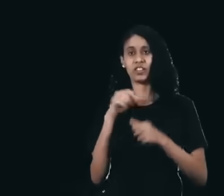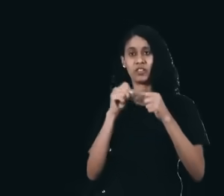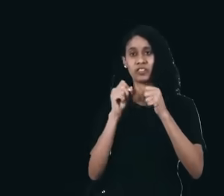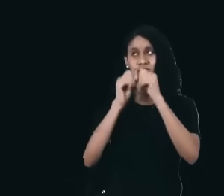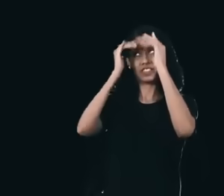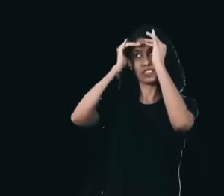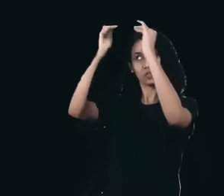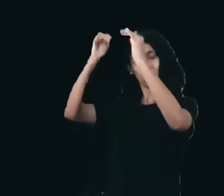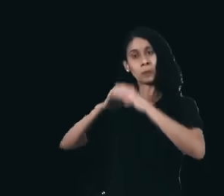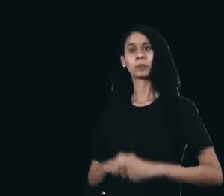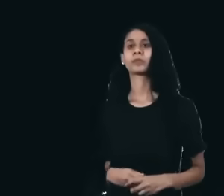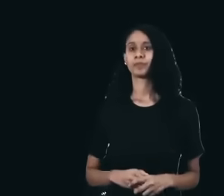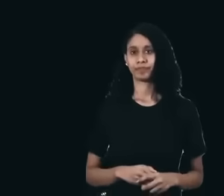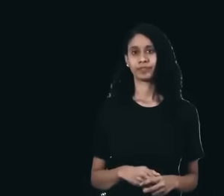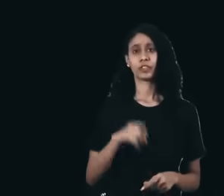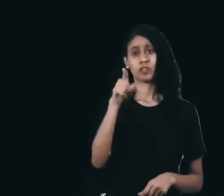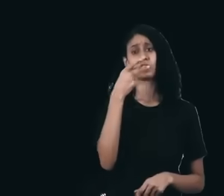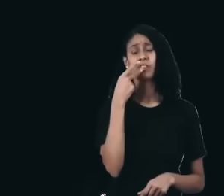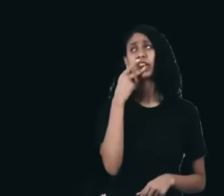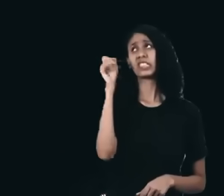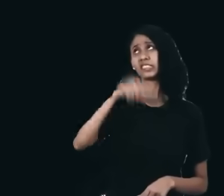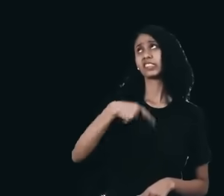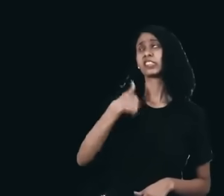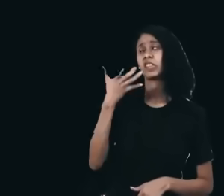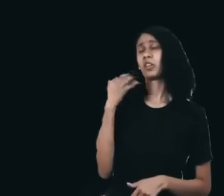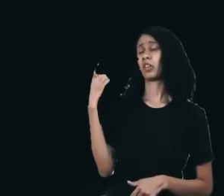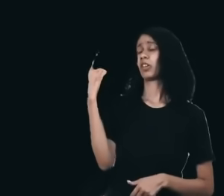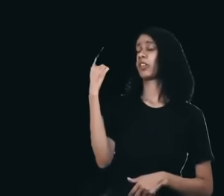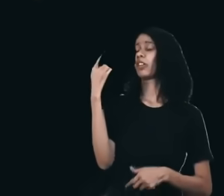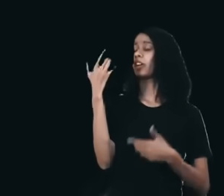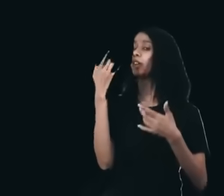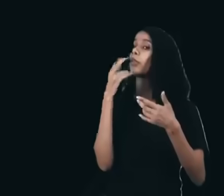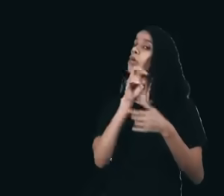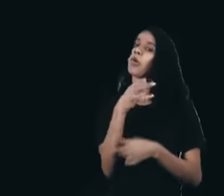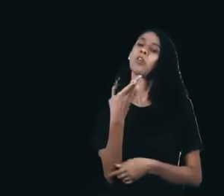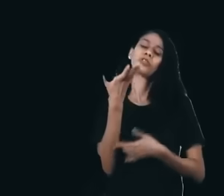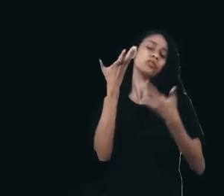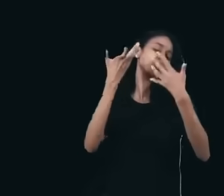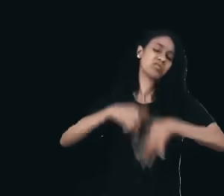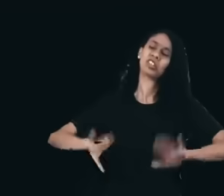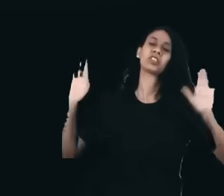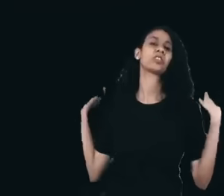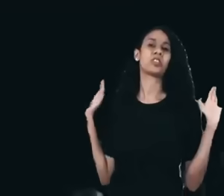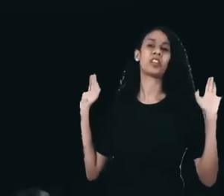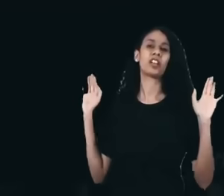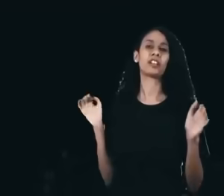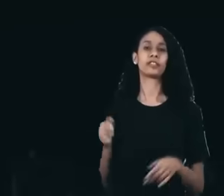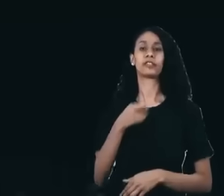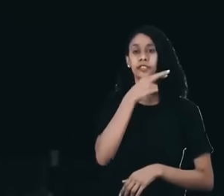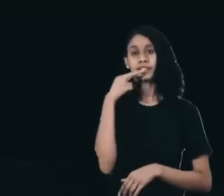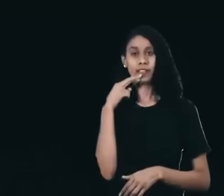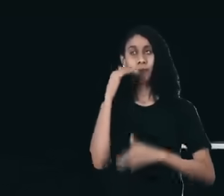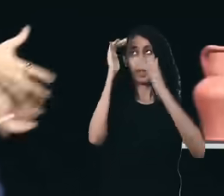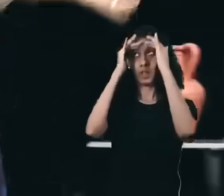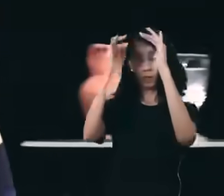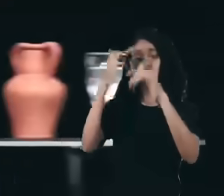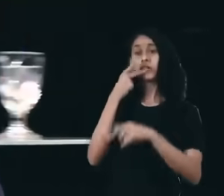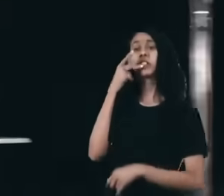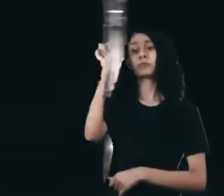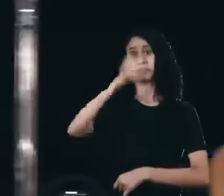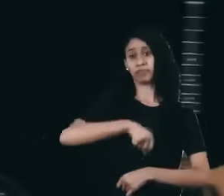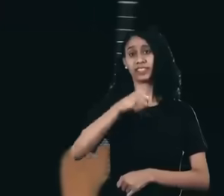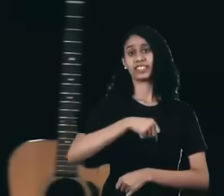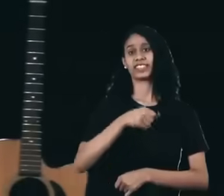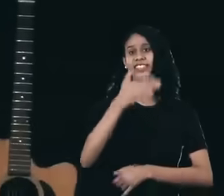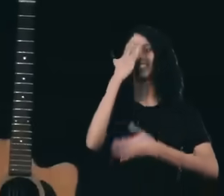obediência. É você que diz, sim, eu quero ir, não, eu não quero ir. E Rebeca obedeceu e disse sim,